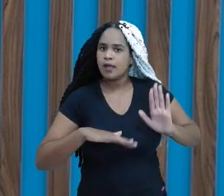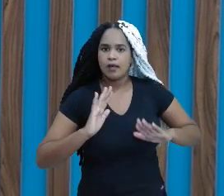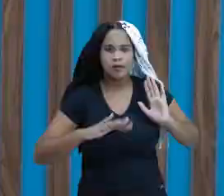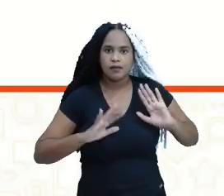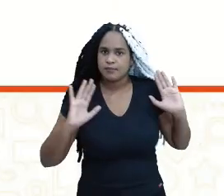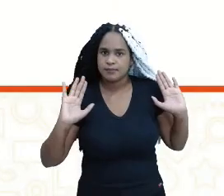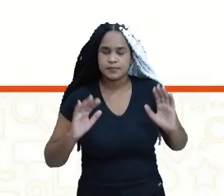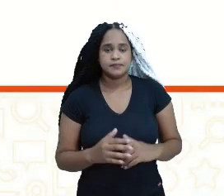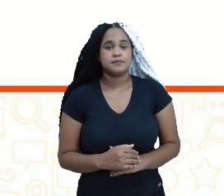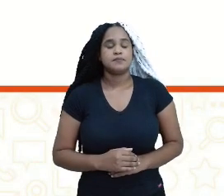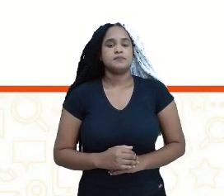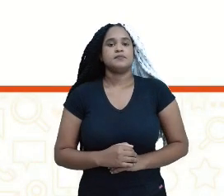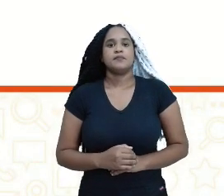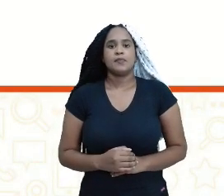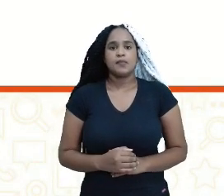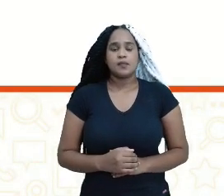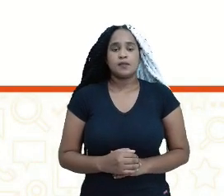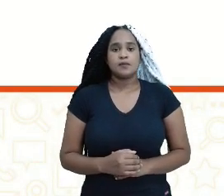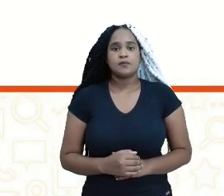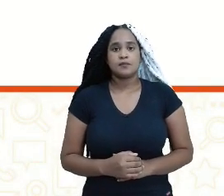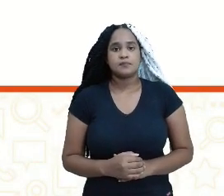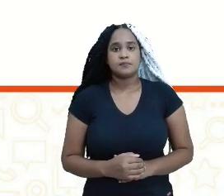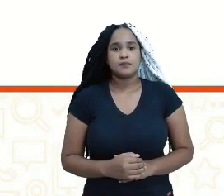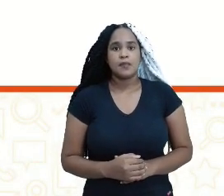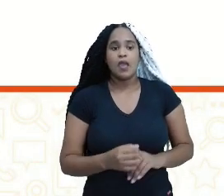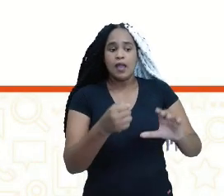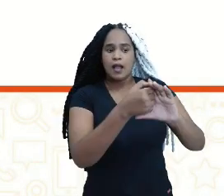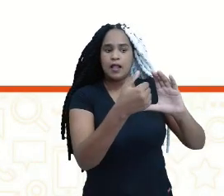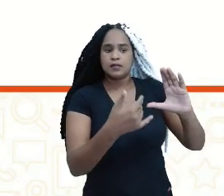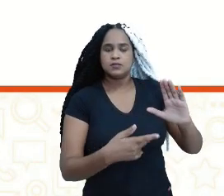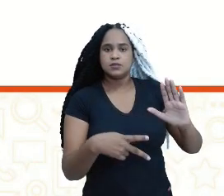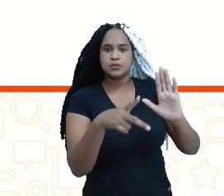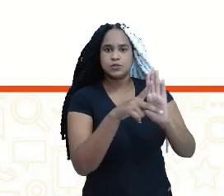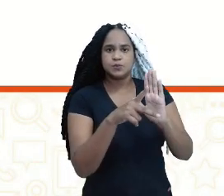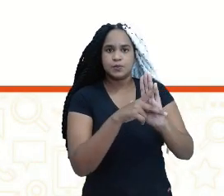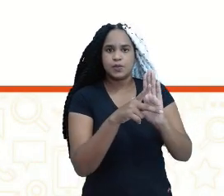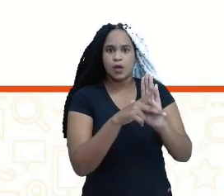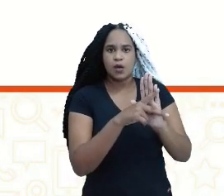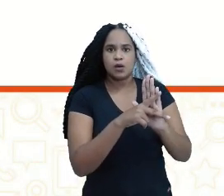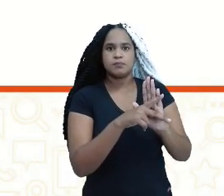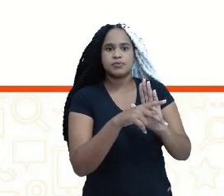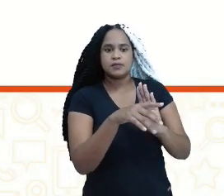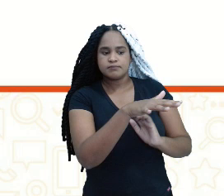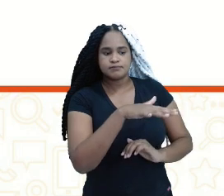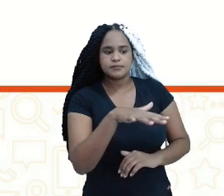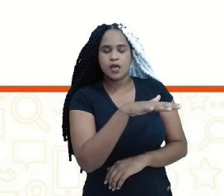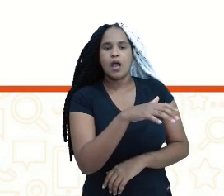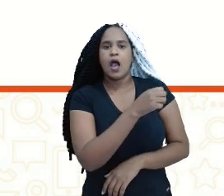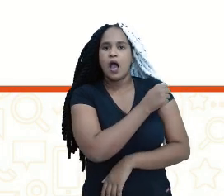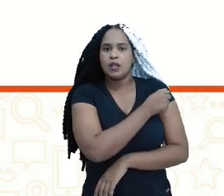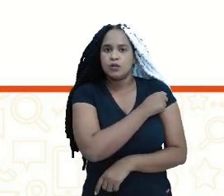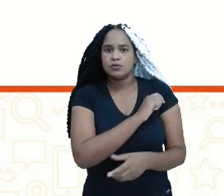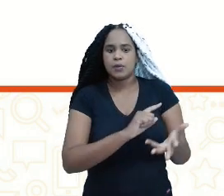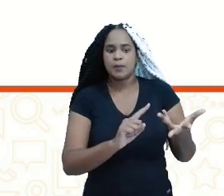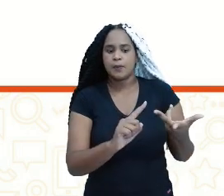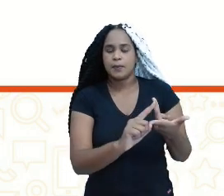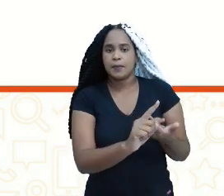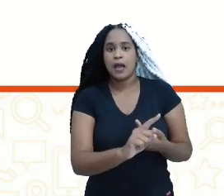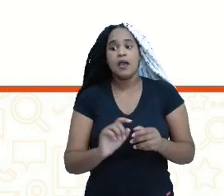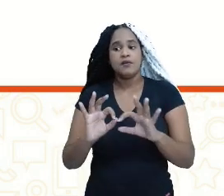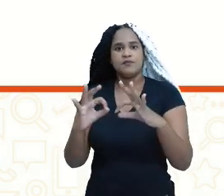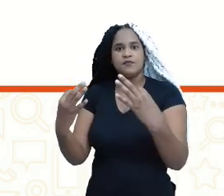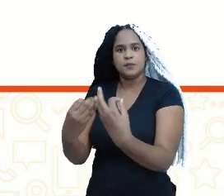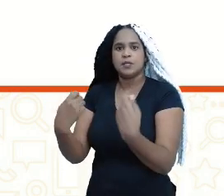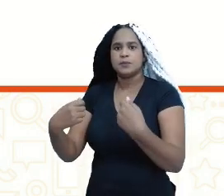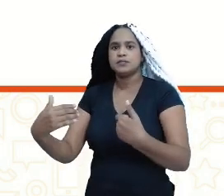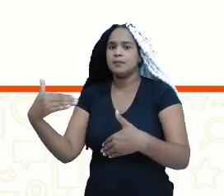essas características e esses aspectos sejam percebidos pelas famílias, é importante que, de verdade, a família participe,